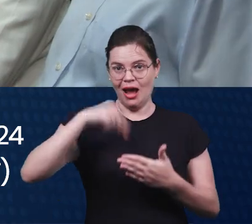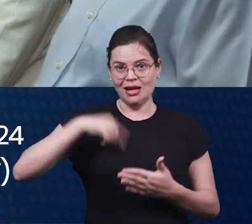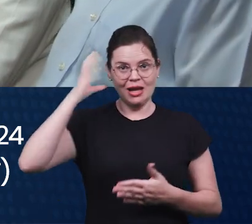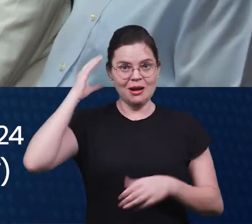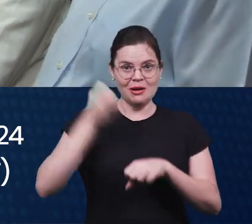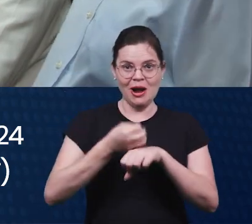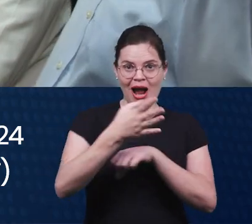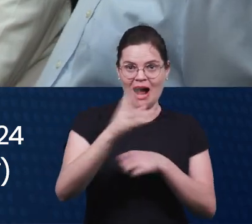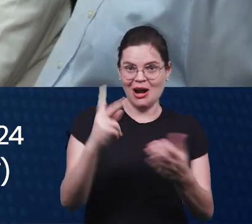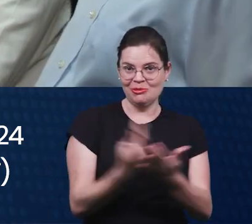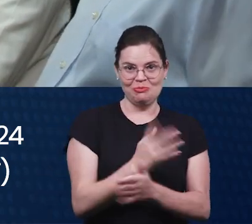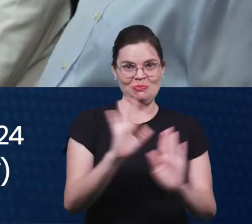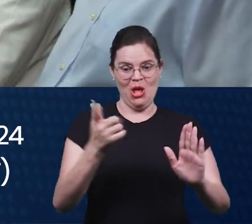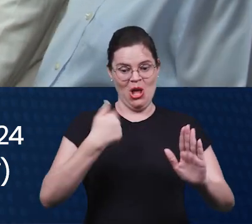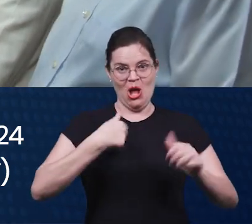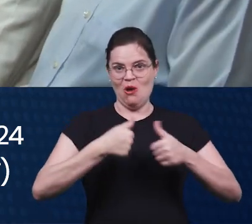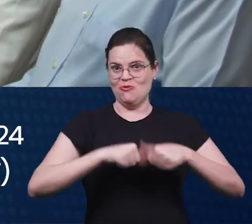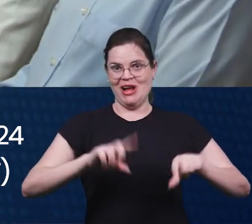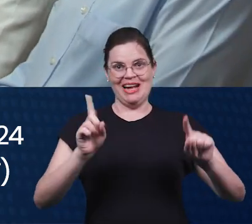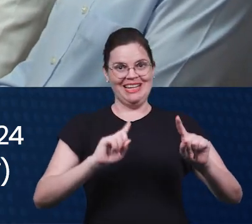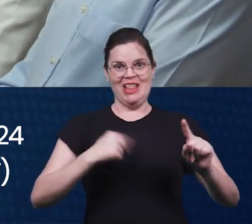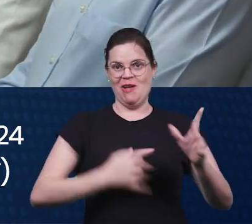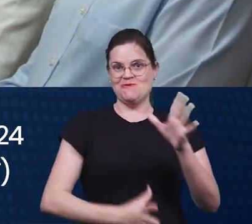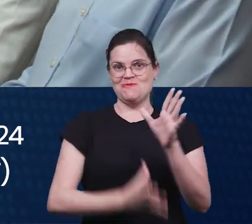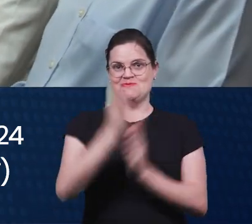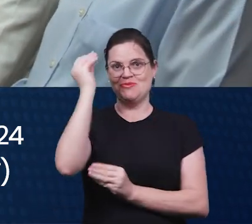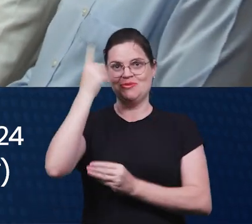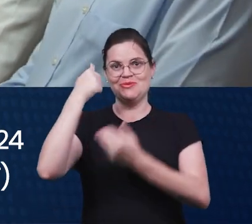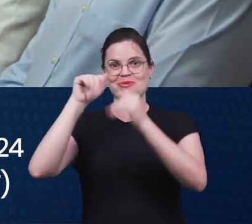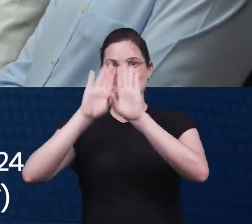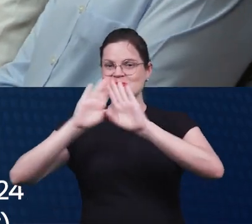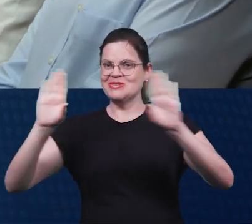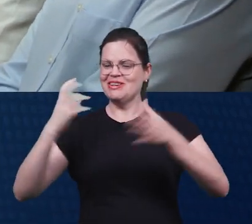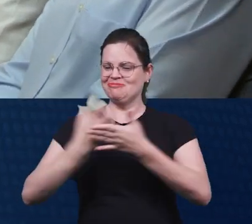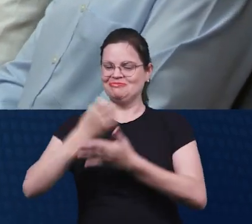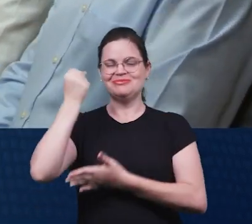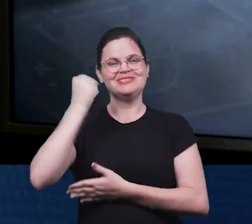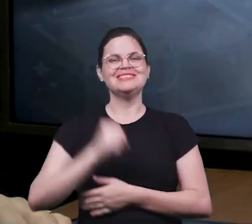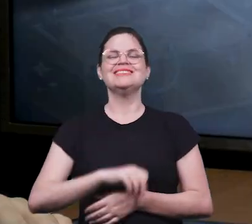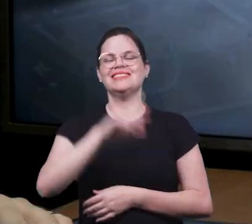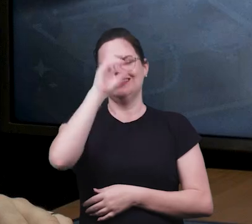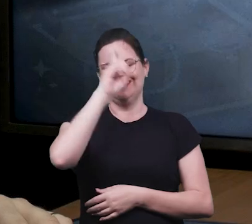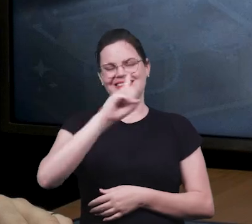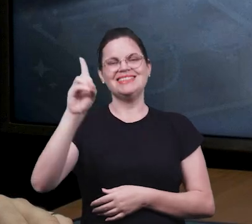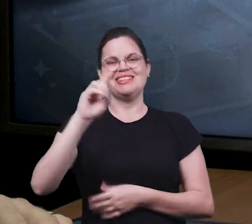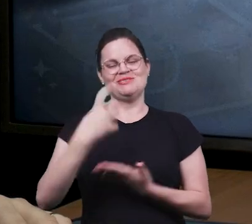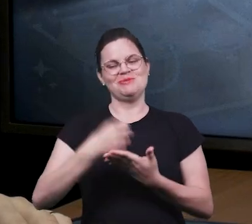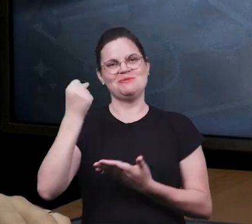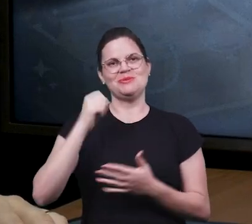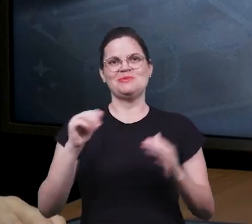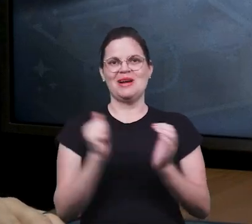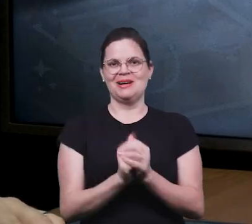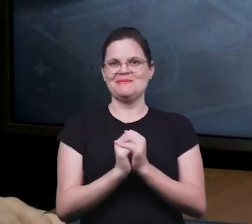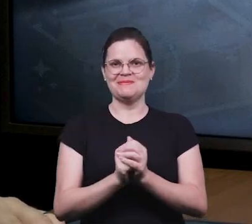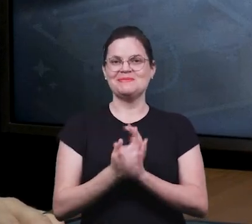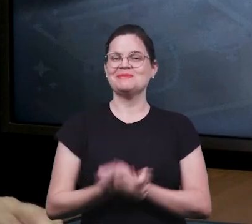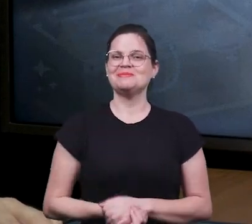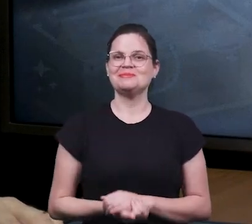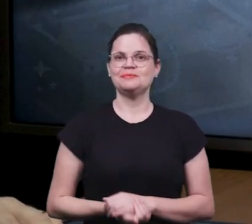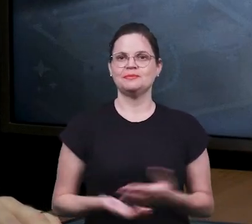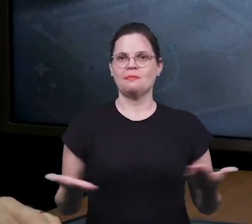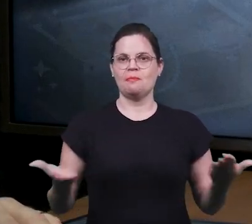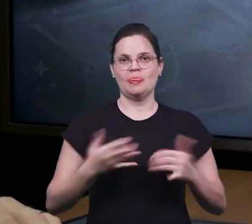acontecer. Porque nós não estaremos aqui, nós seremos arrebatados. Deus o tomou para si. Amém, pastor Fernando. Eu queria deixar aqui